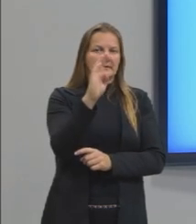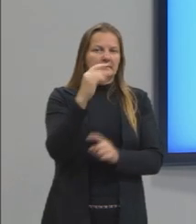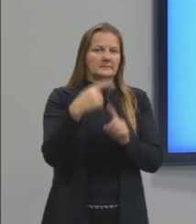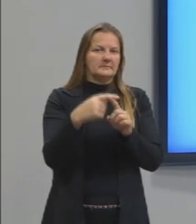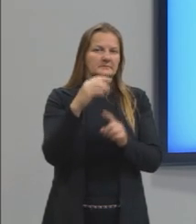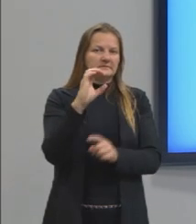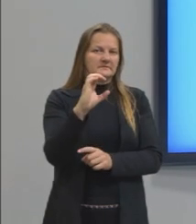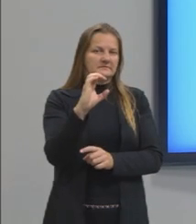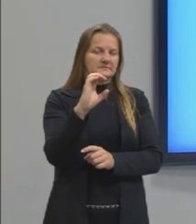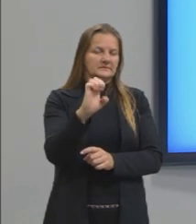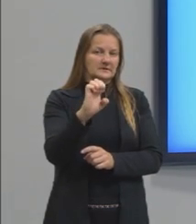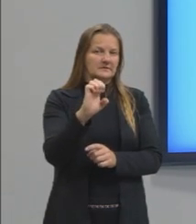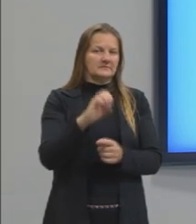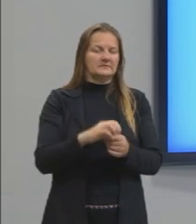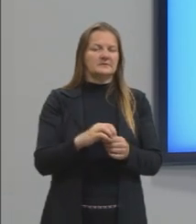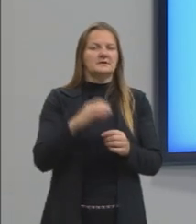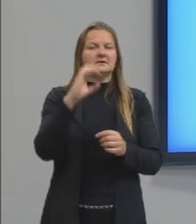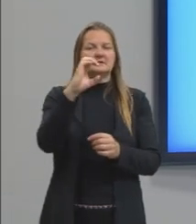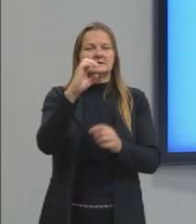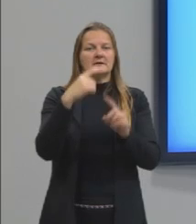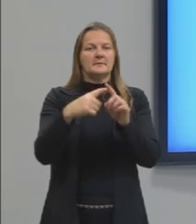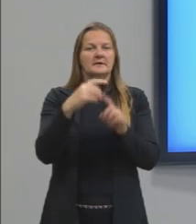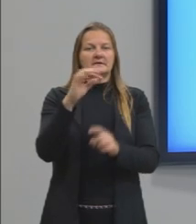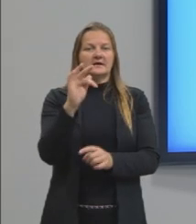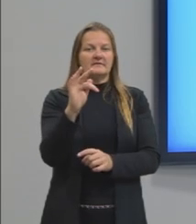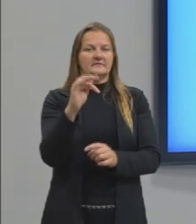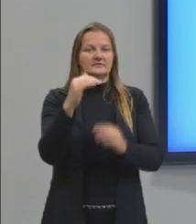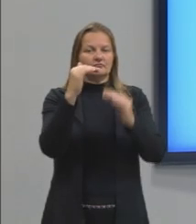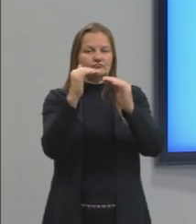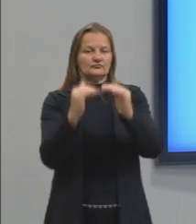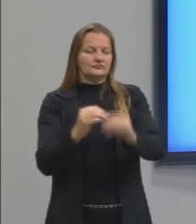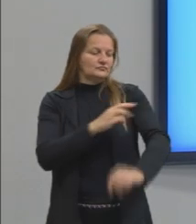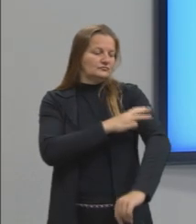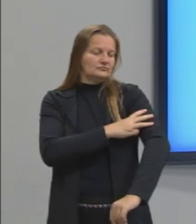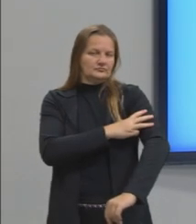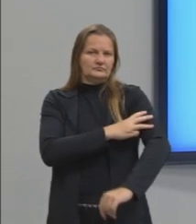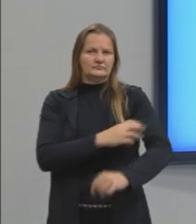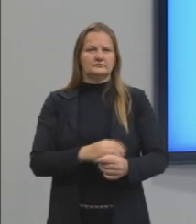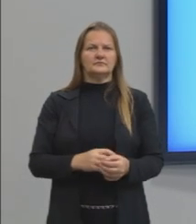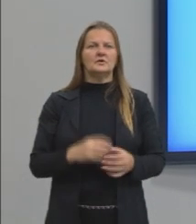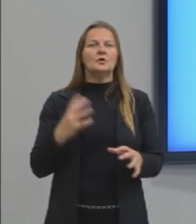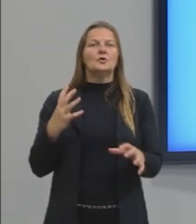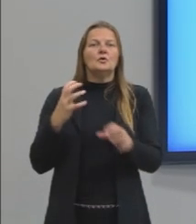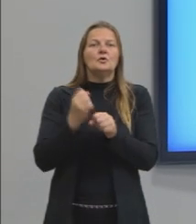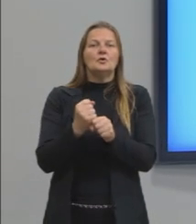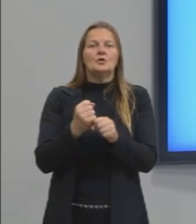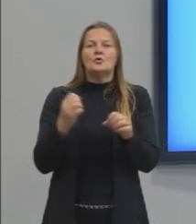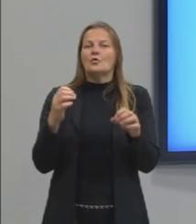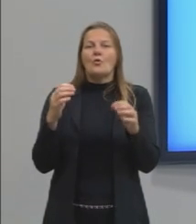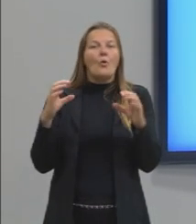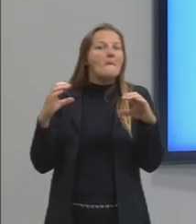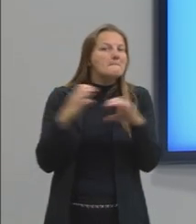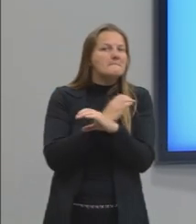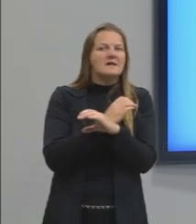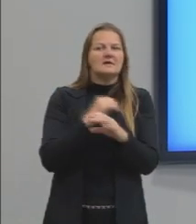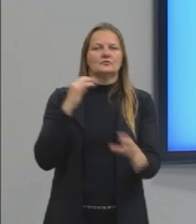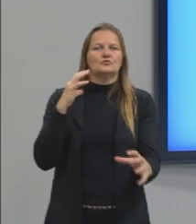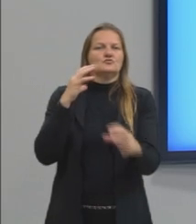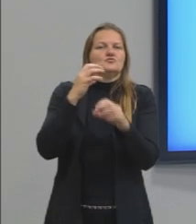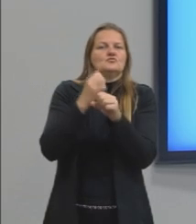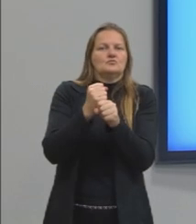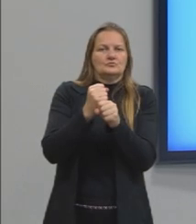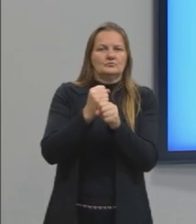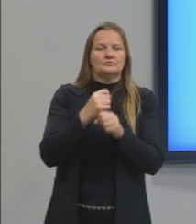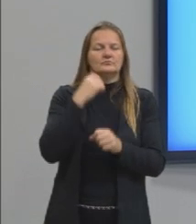o total da segunda série e ser mais efe o total da 3ª série e Aqui nós temos o total absoluto então que seria a